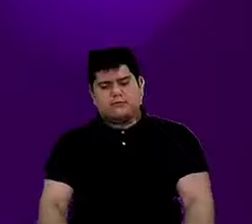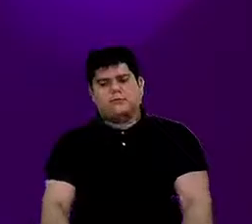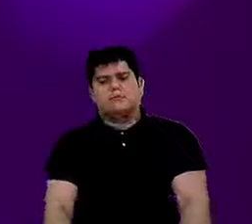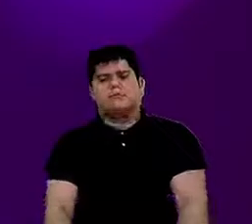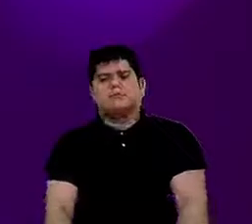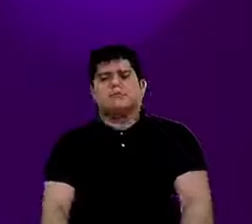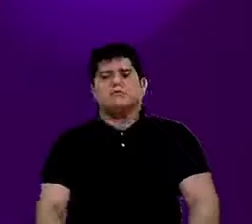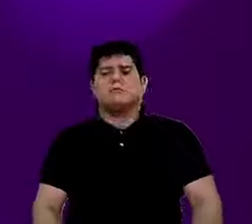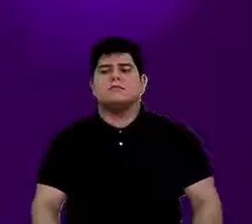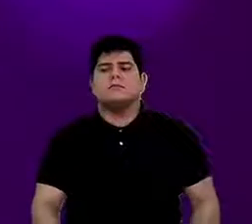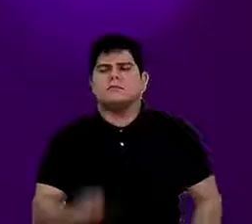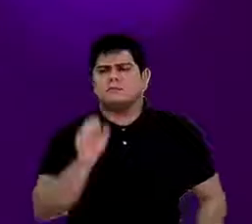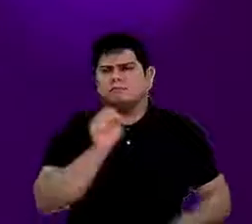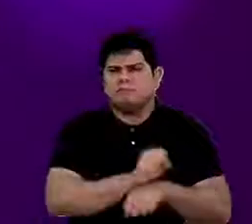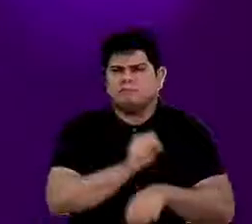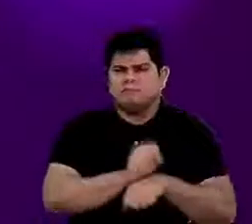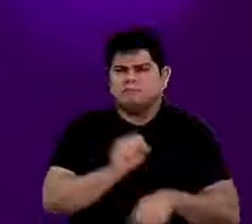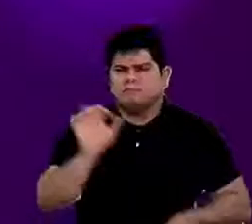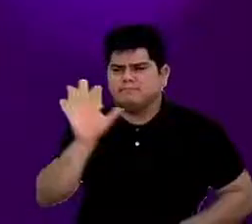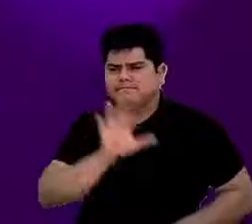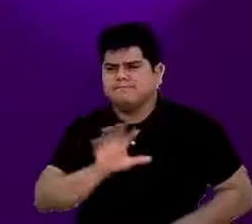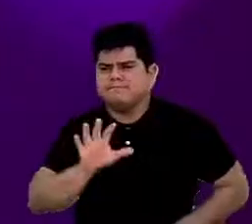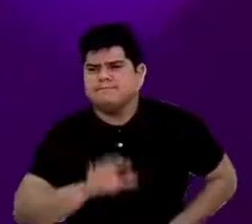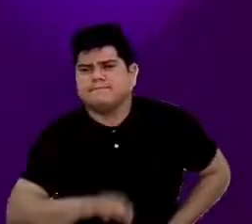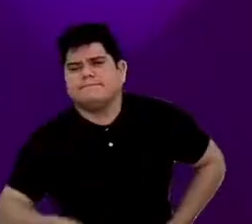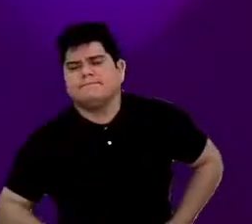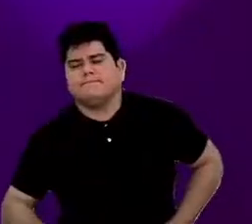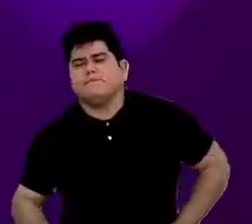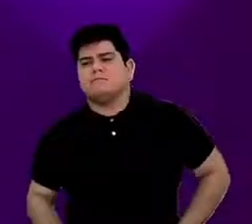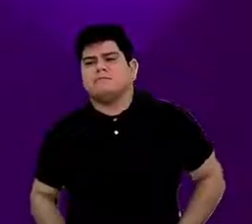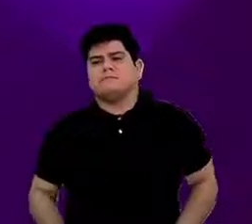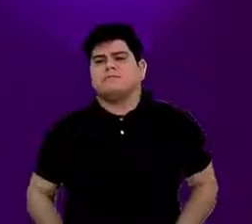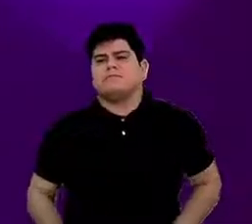Só um minuto que a tela está me atrapalhando colocar.